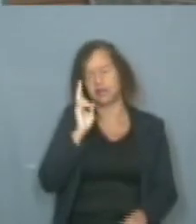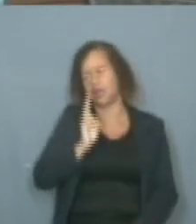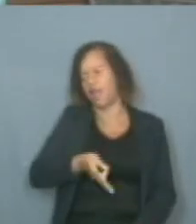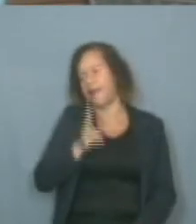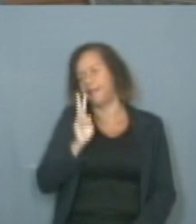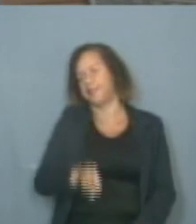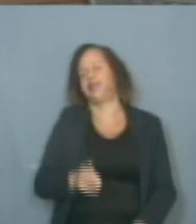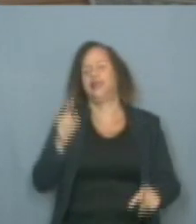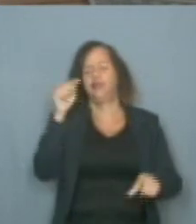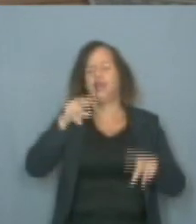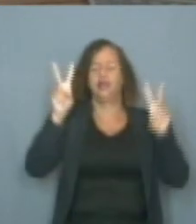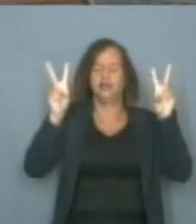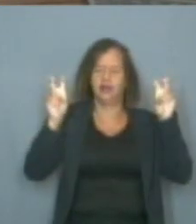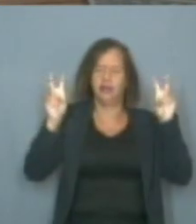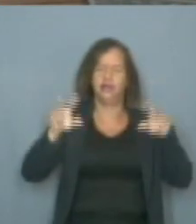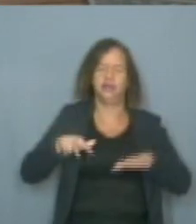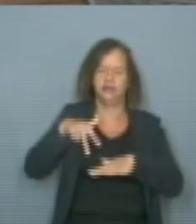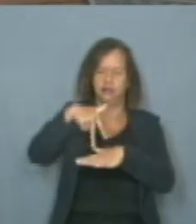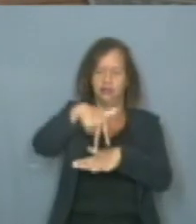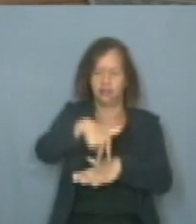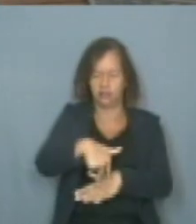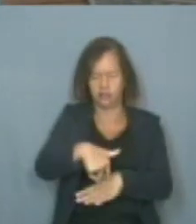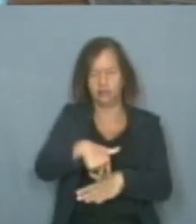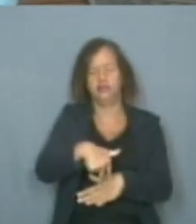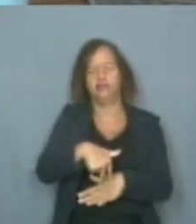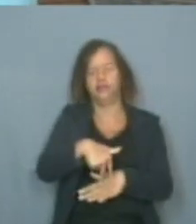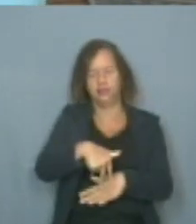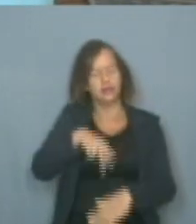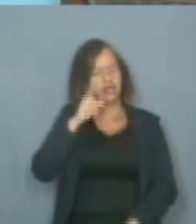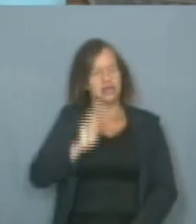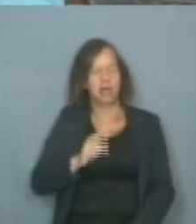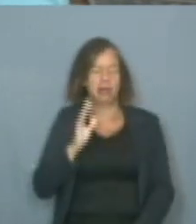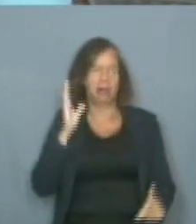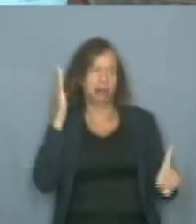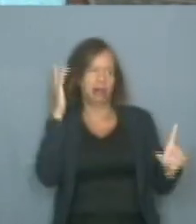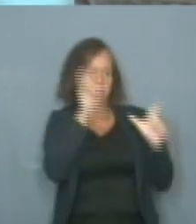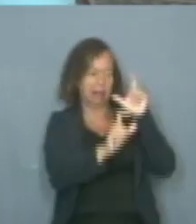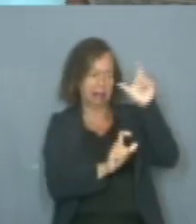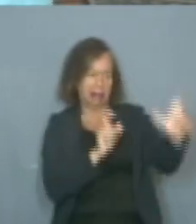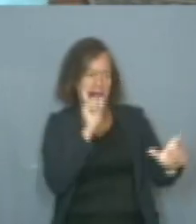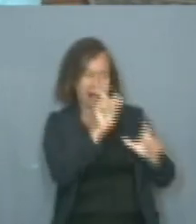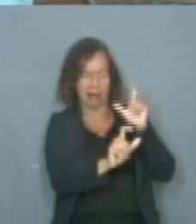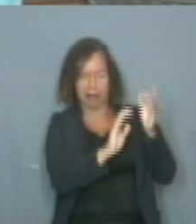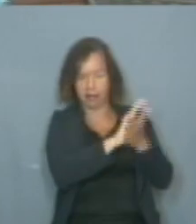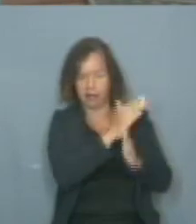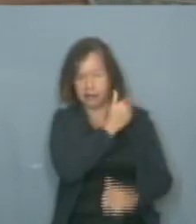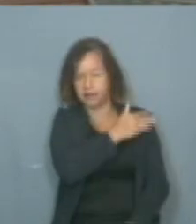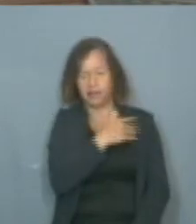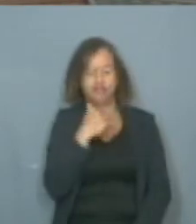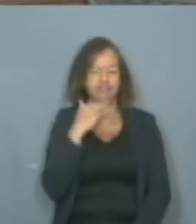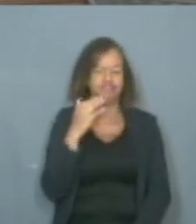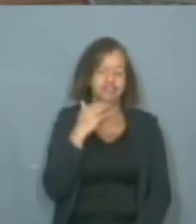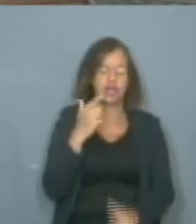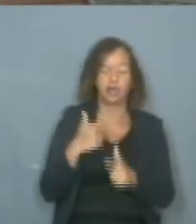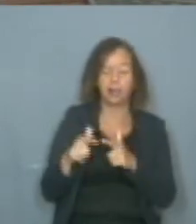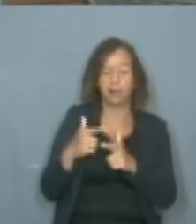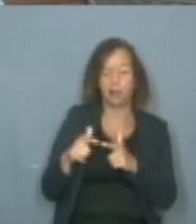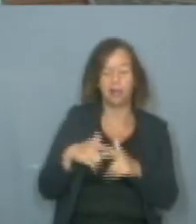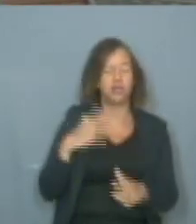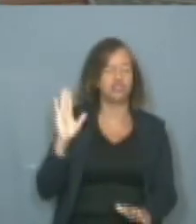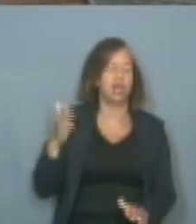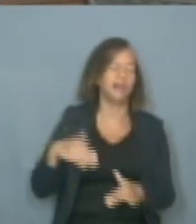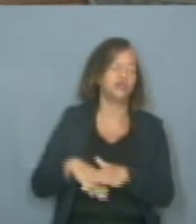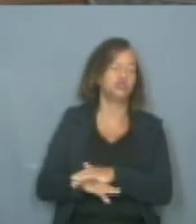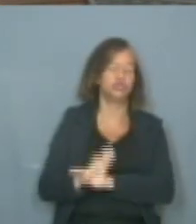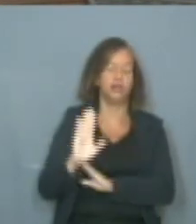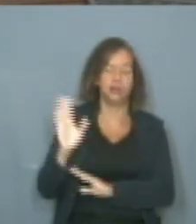vez que eu trago esse tema para essa tribuna, eu sou taxada dessa forma. Mas não tem problema, eu já estou